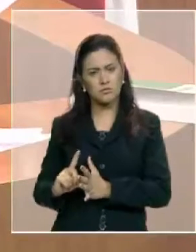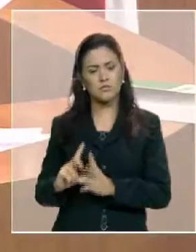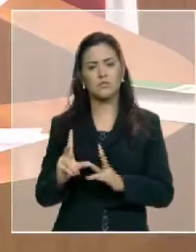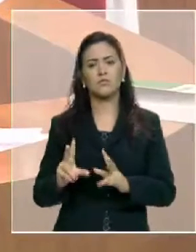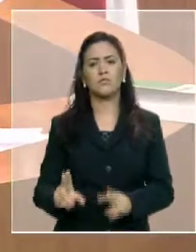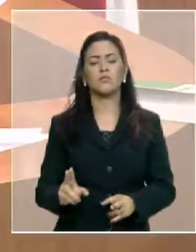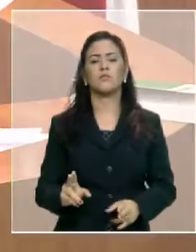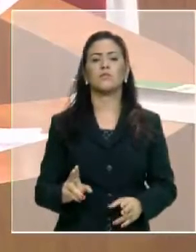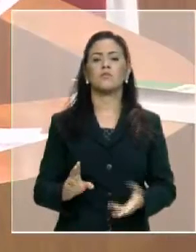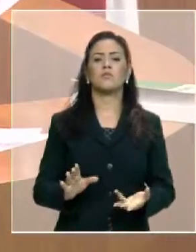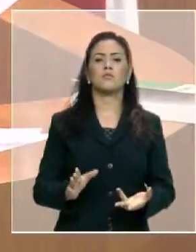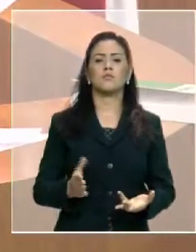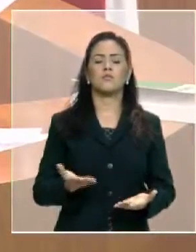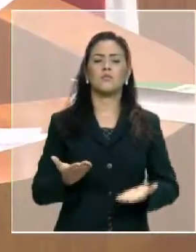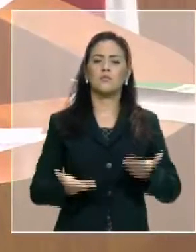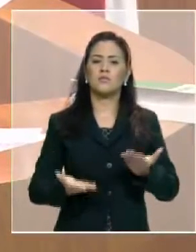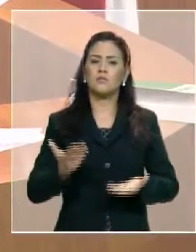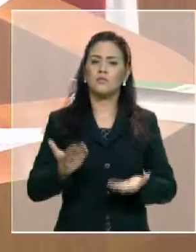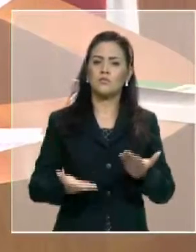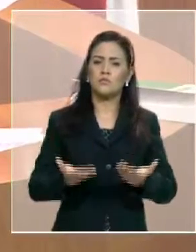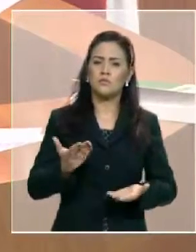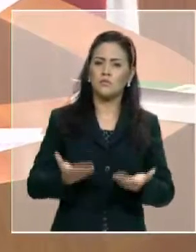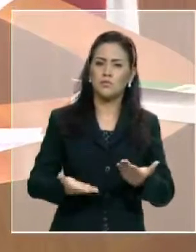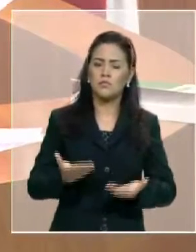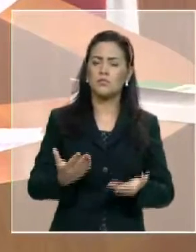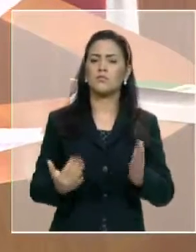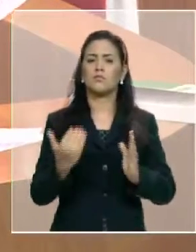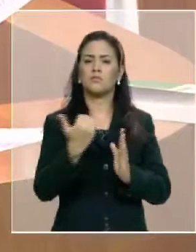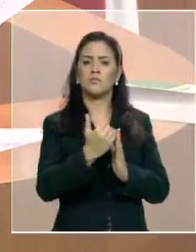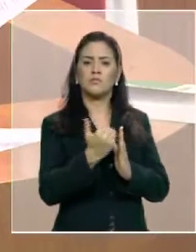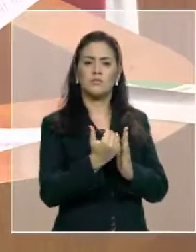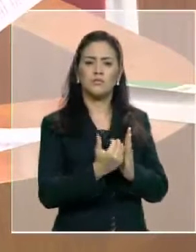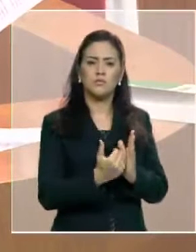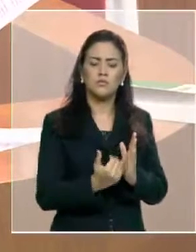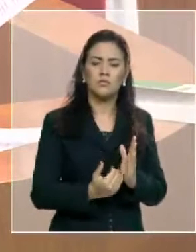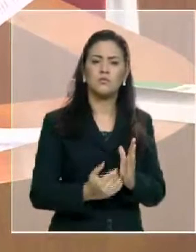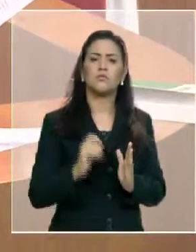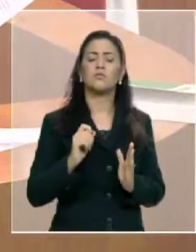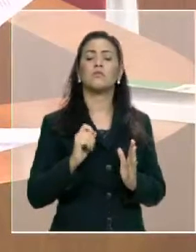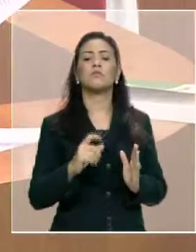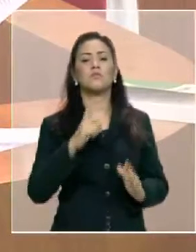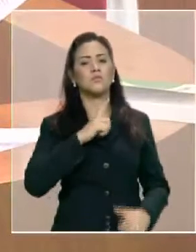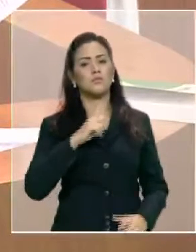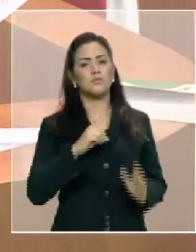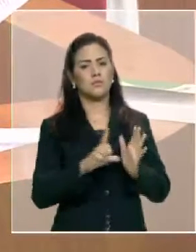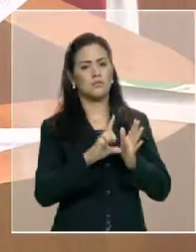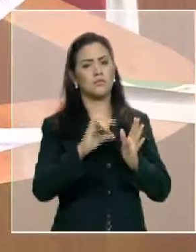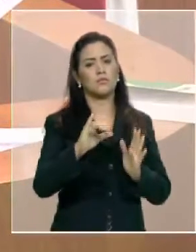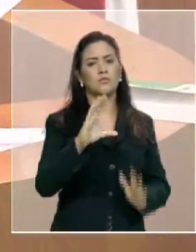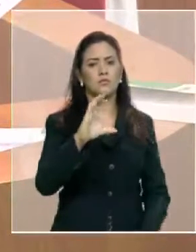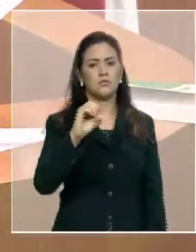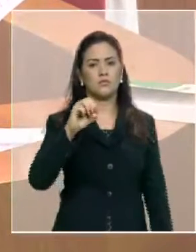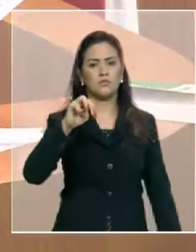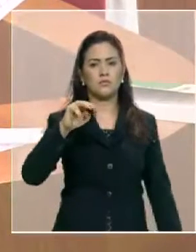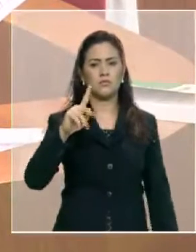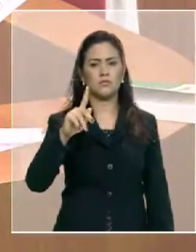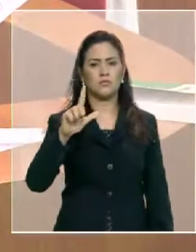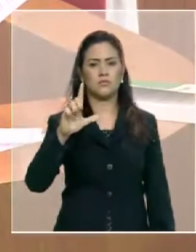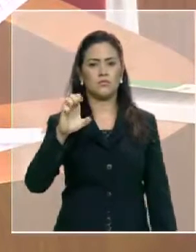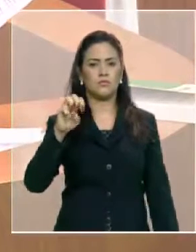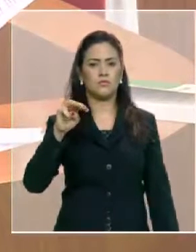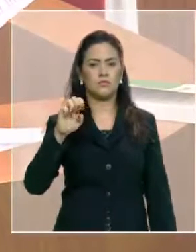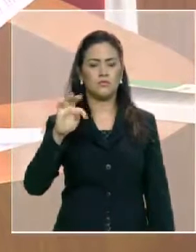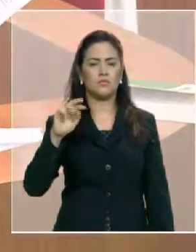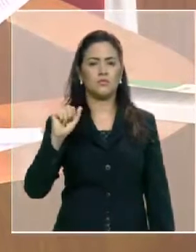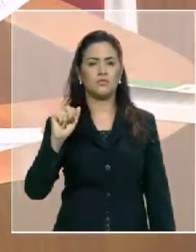execução equitativa da programação definidos na lei complementar prevista no